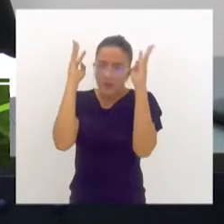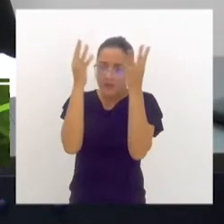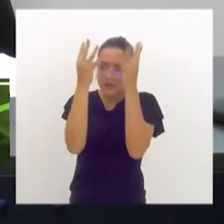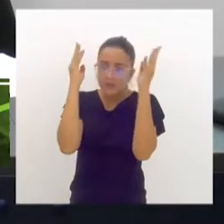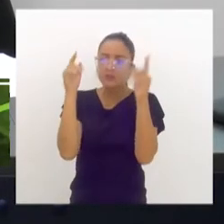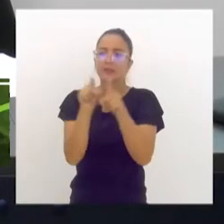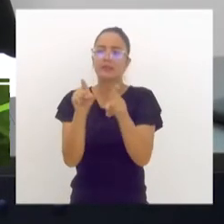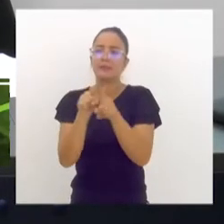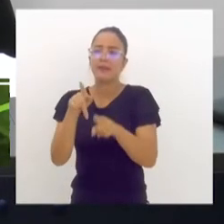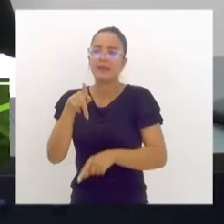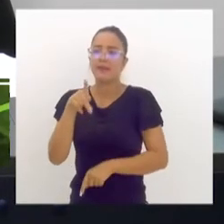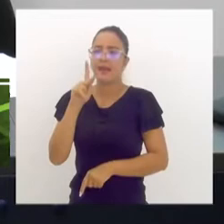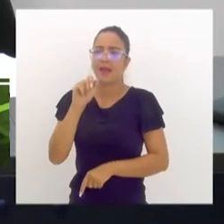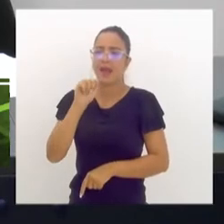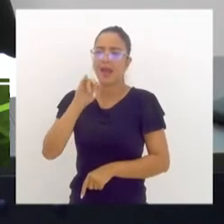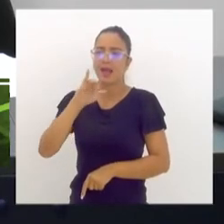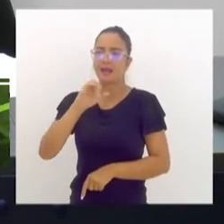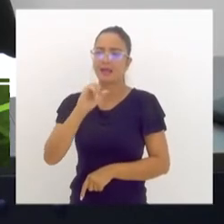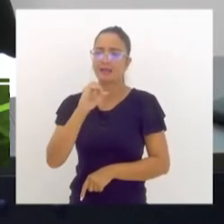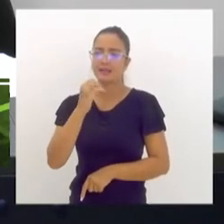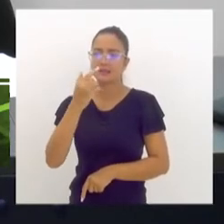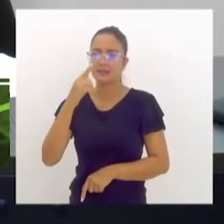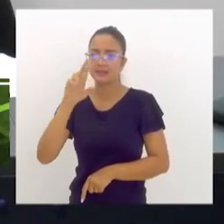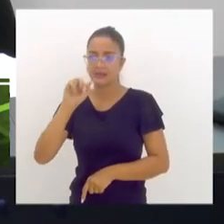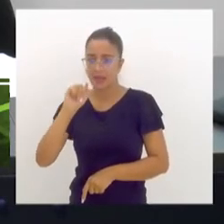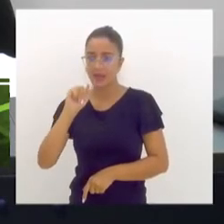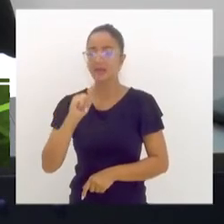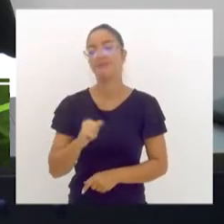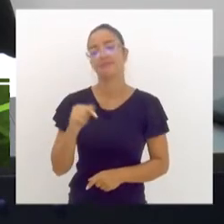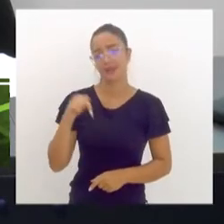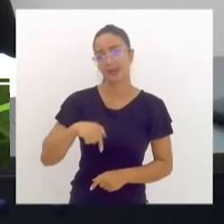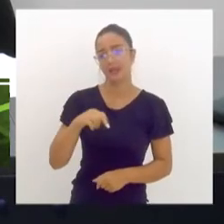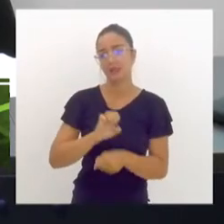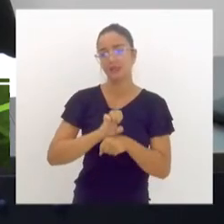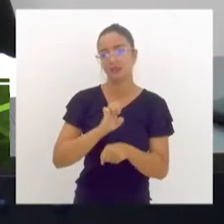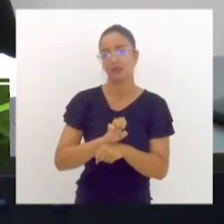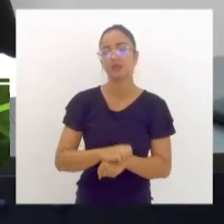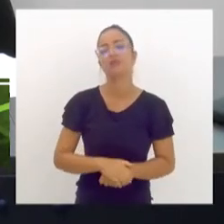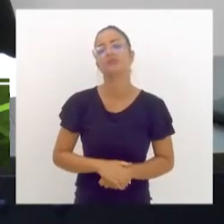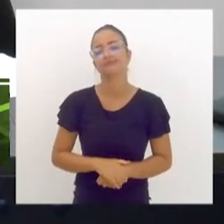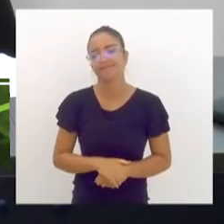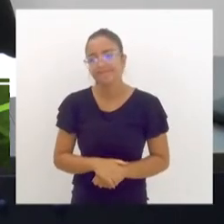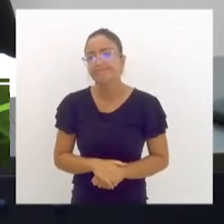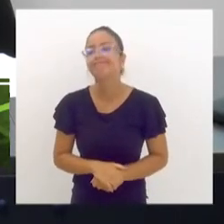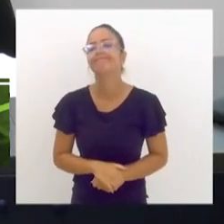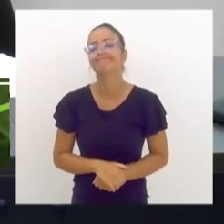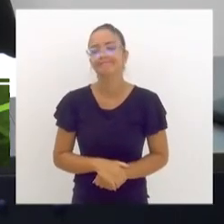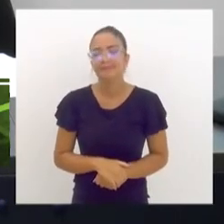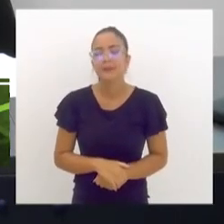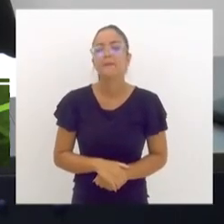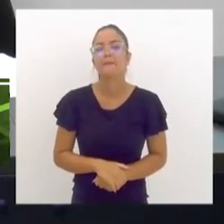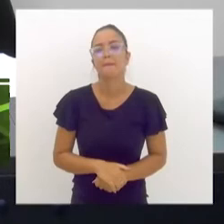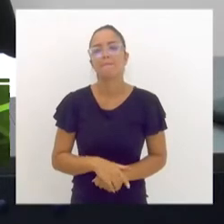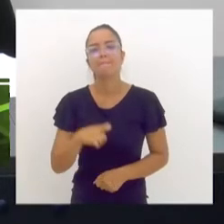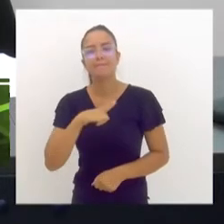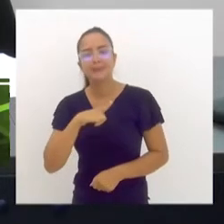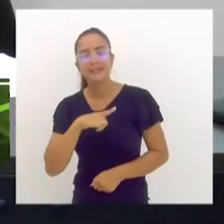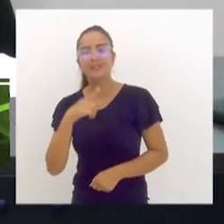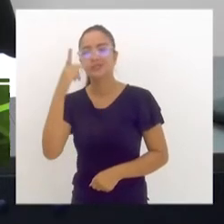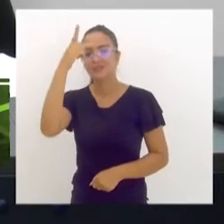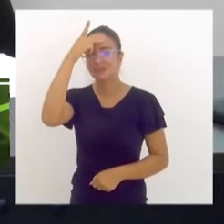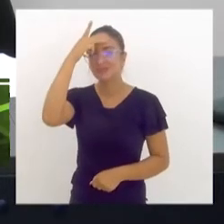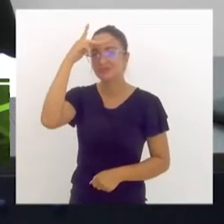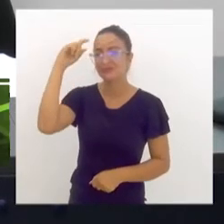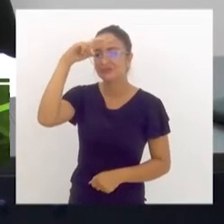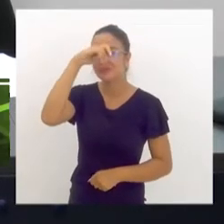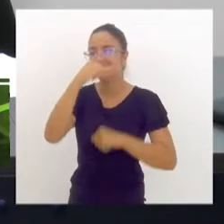que já são atendidas, né, pela escola estadual, mas que enfrentam muitos problemas, né, que vão desde infraestrutura. A gente,